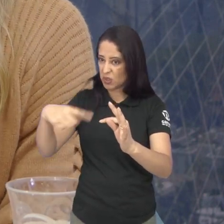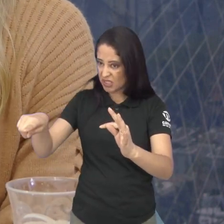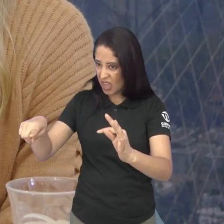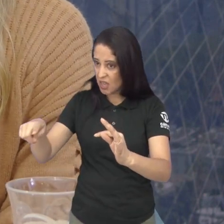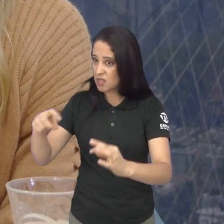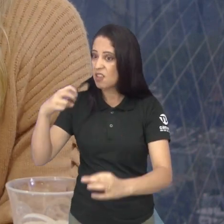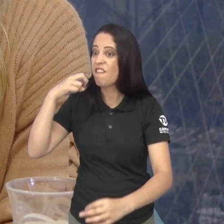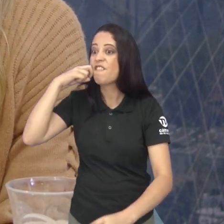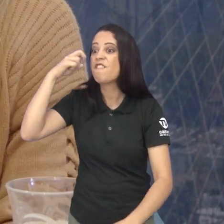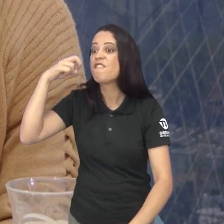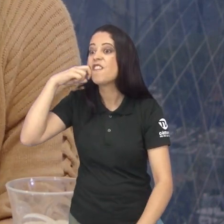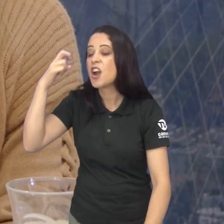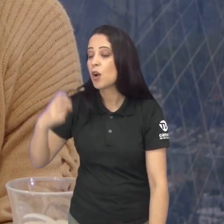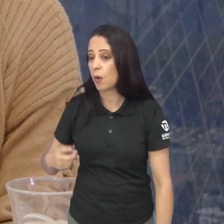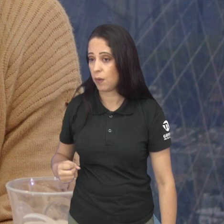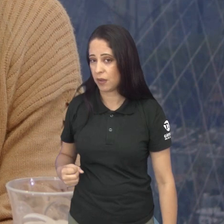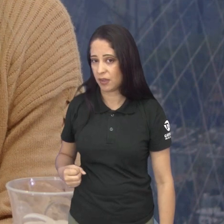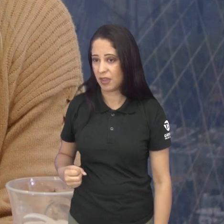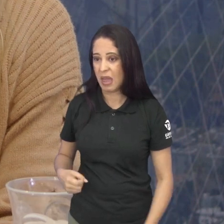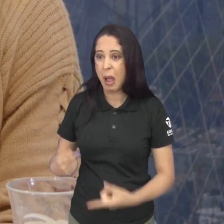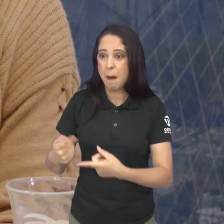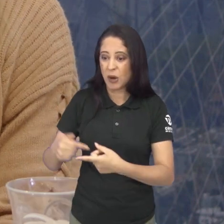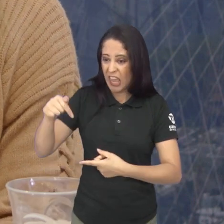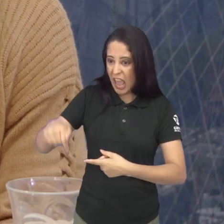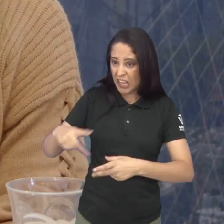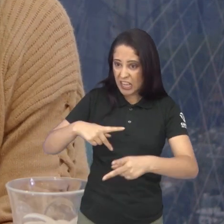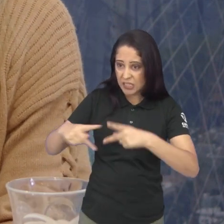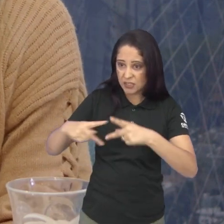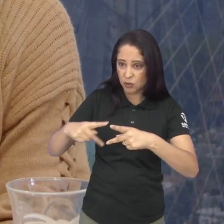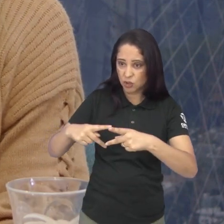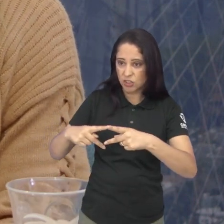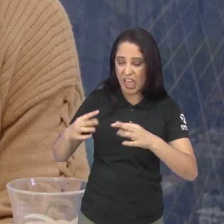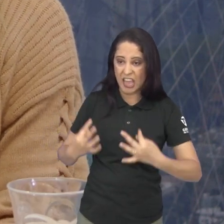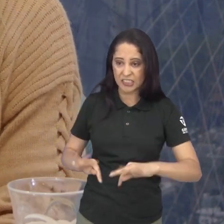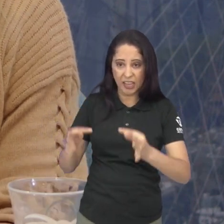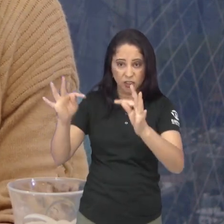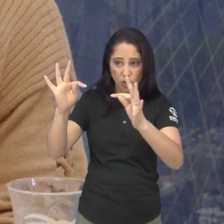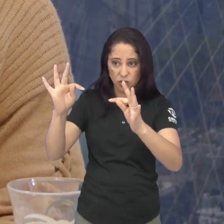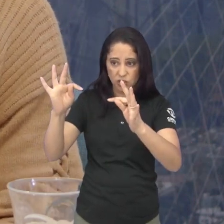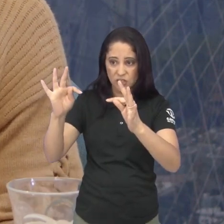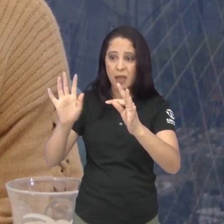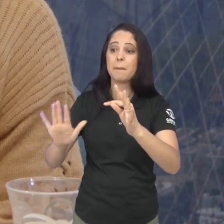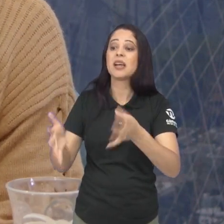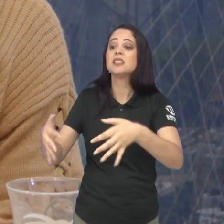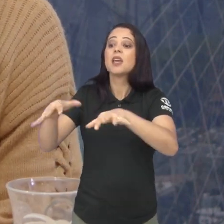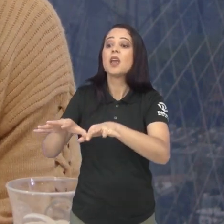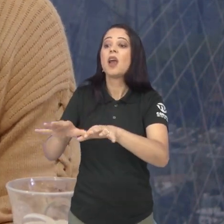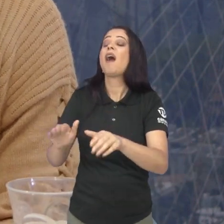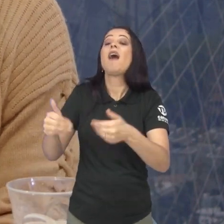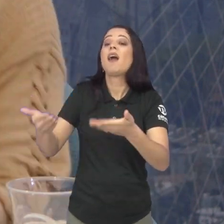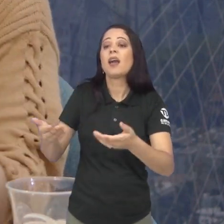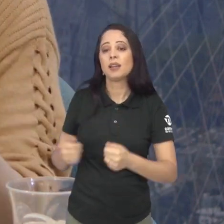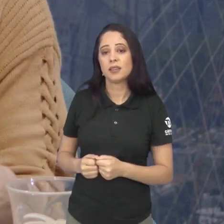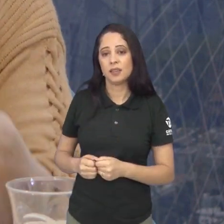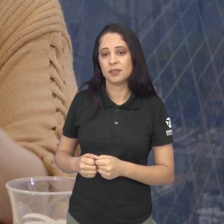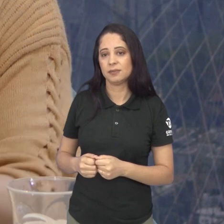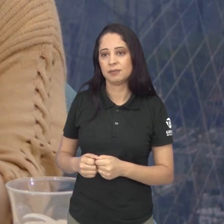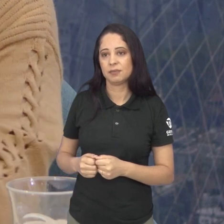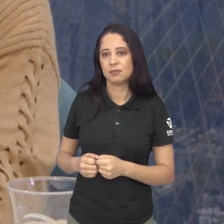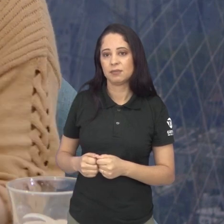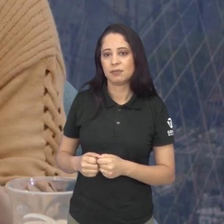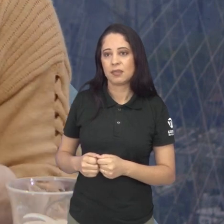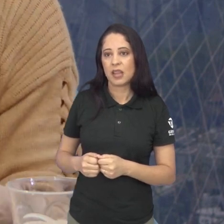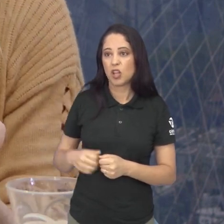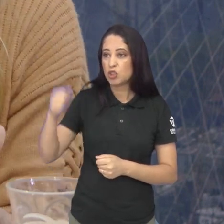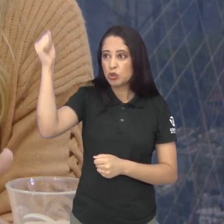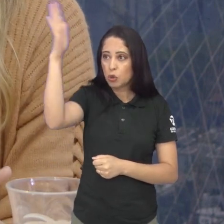tinham que ter vergonha. Porque para você ser tão tecnológico, você tem que ser inclusivo. E São José ainda não é inclusivo. Não existe uma cidade no